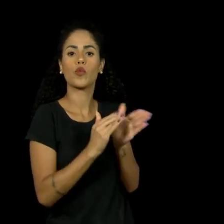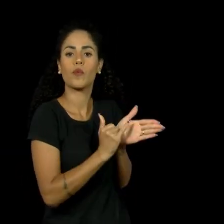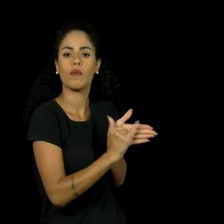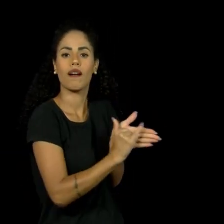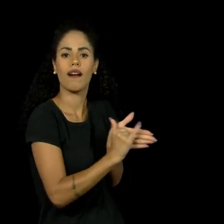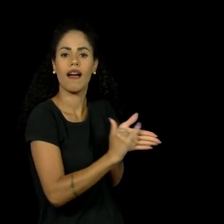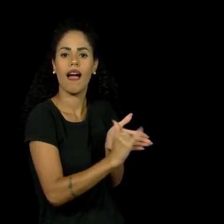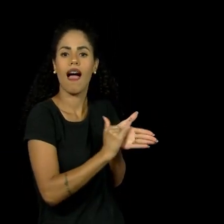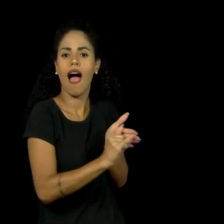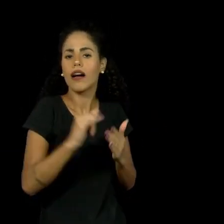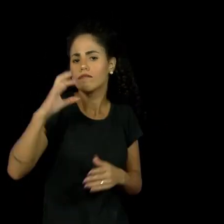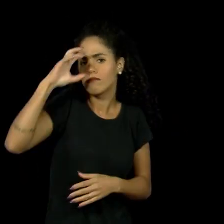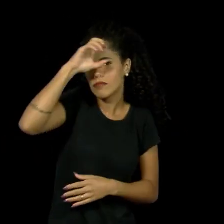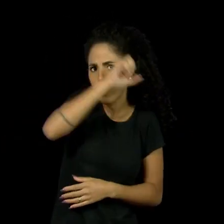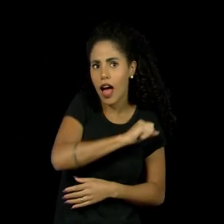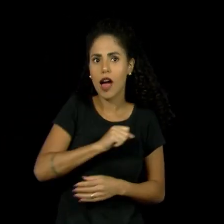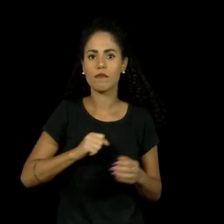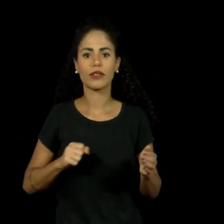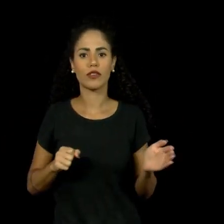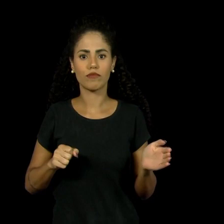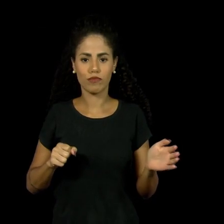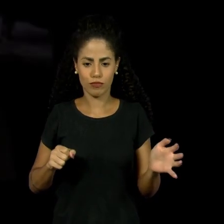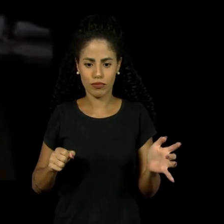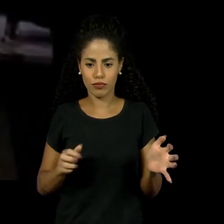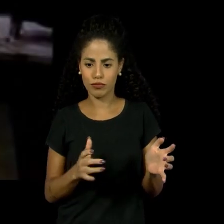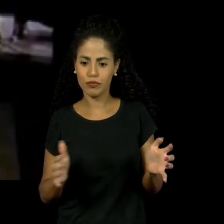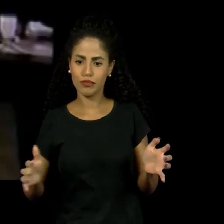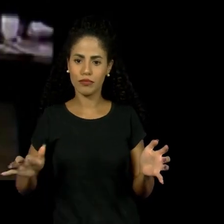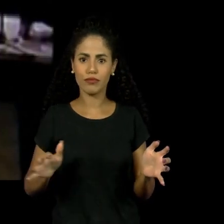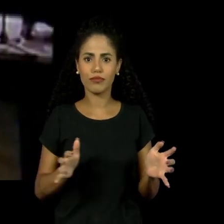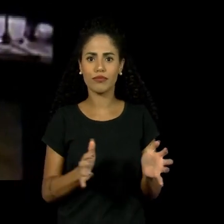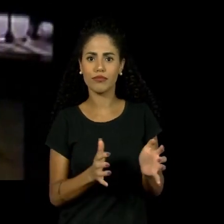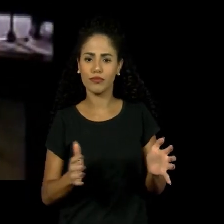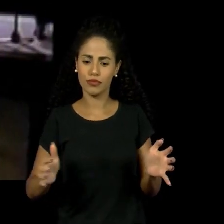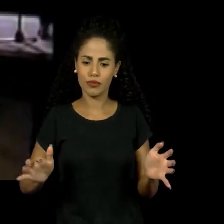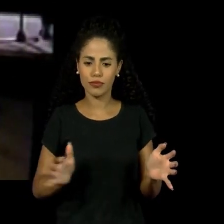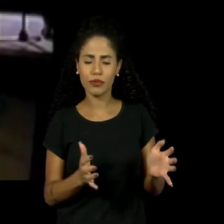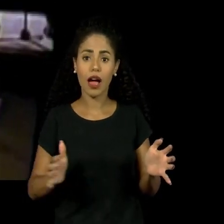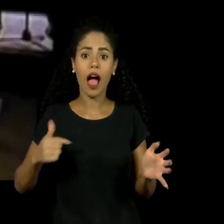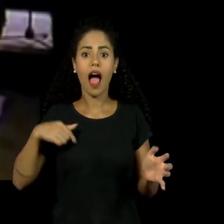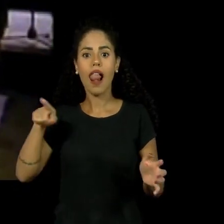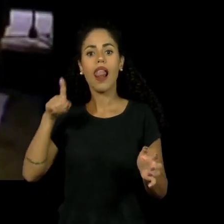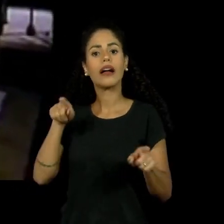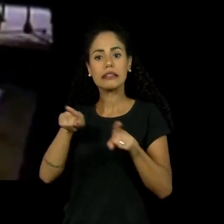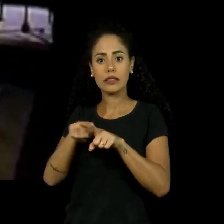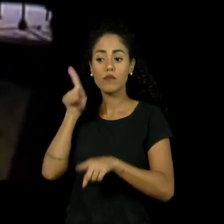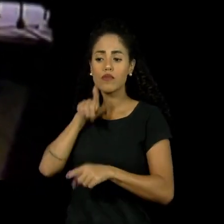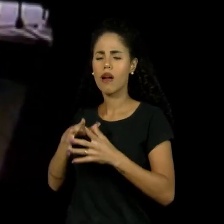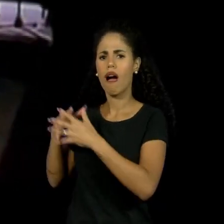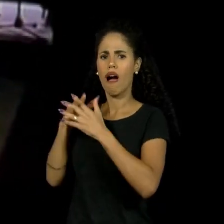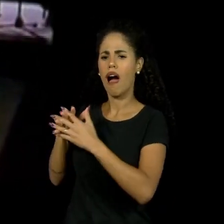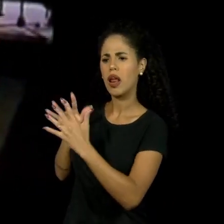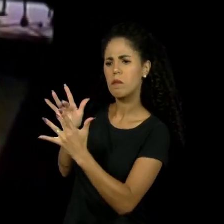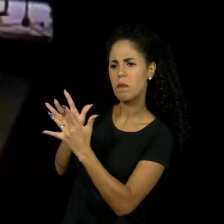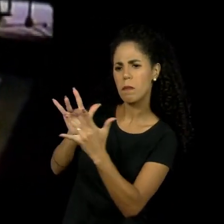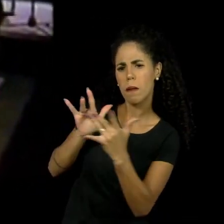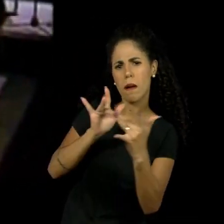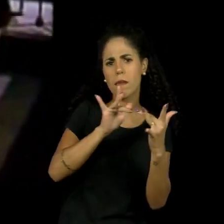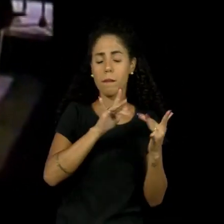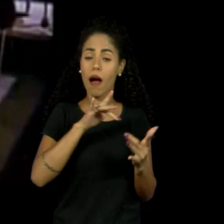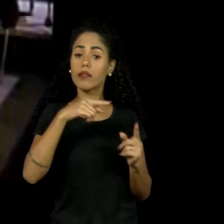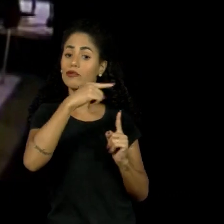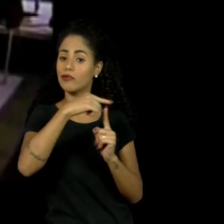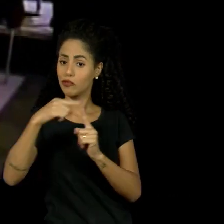onde aprendeu a tocar o bandoneon. Ainda nos Estados Unidos, teve contato com diversos estilos musicais